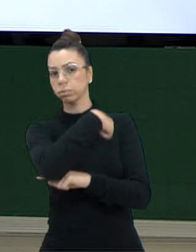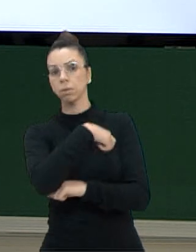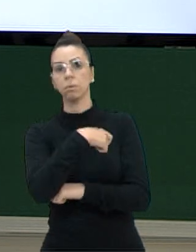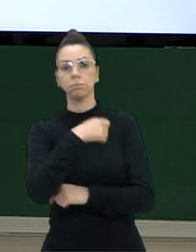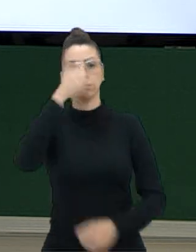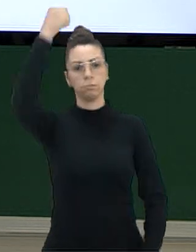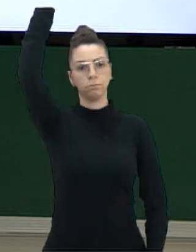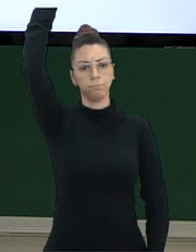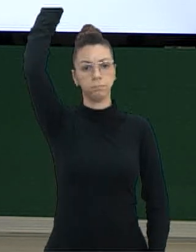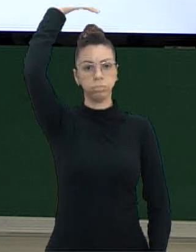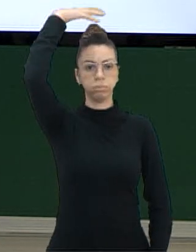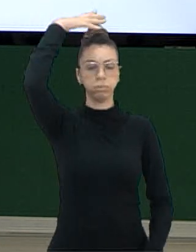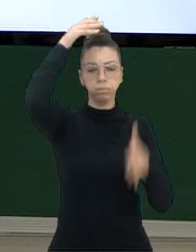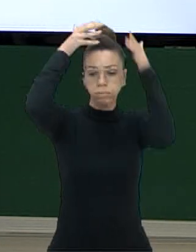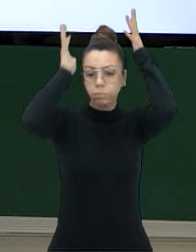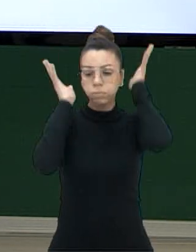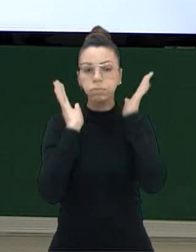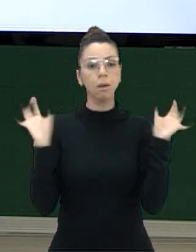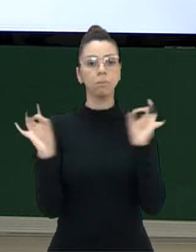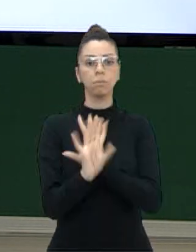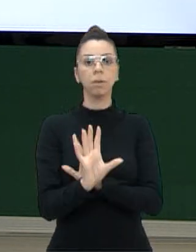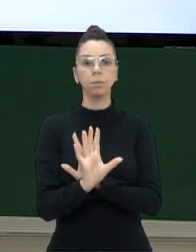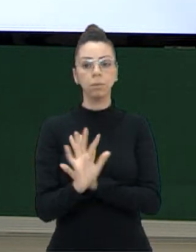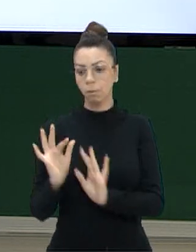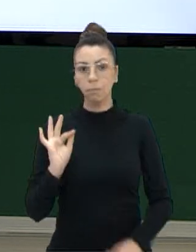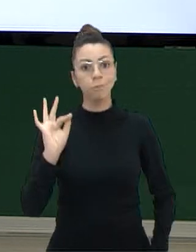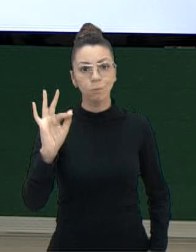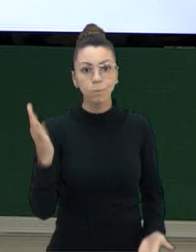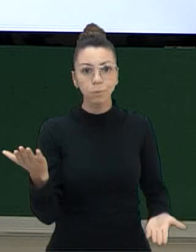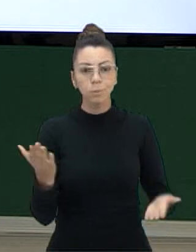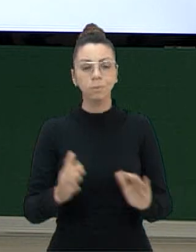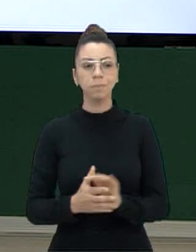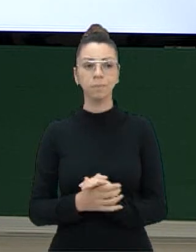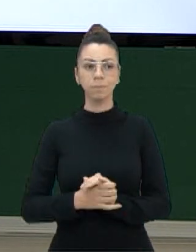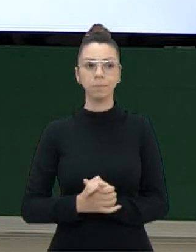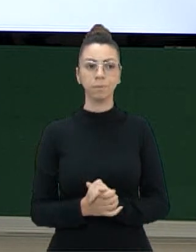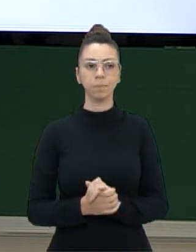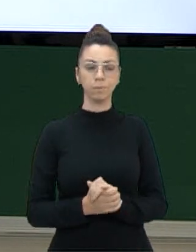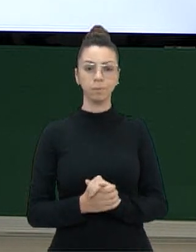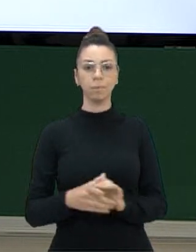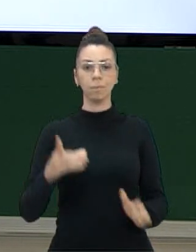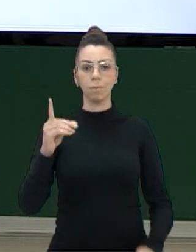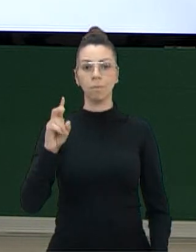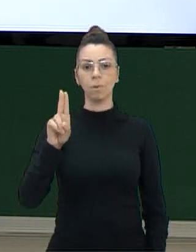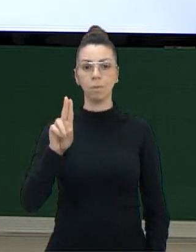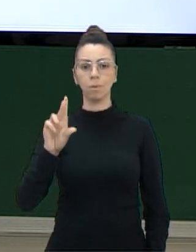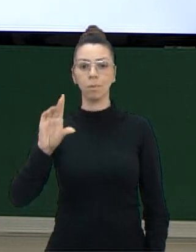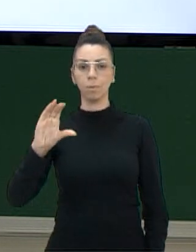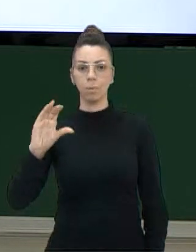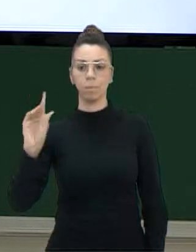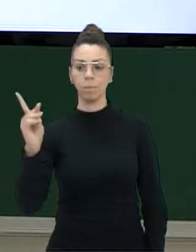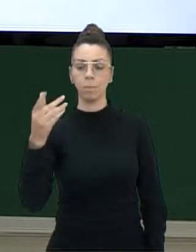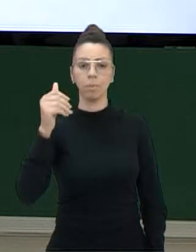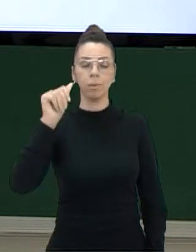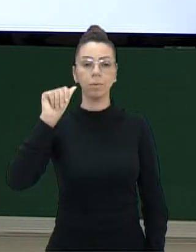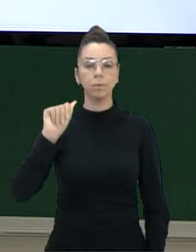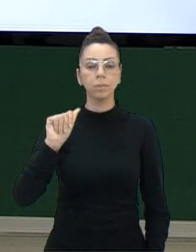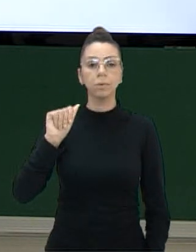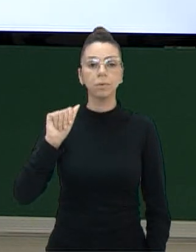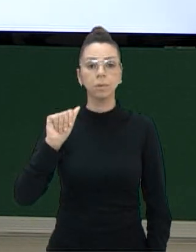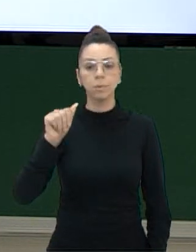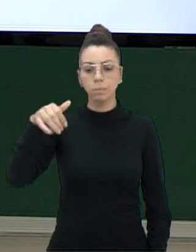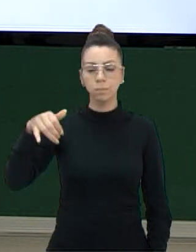objeto sobre a cabeça, o penteado já estava pronto, algo futurístico. Uma ducha, chuveiro, ducha de telefone,